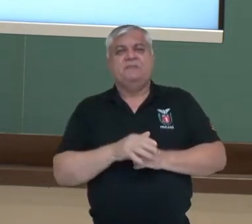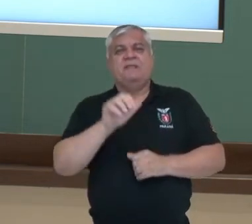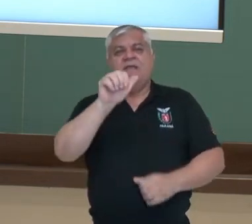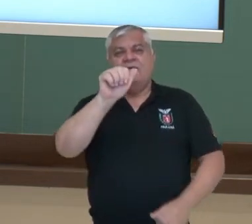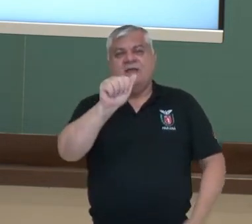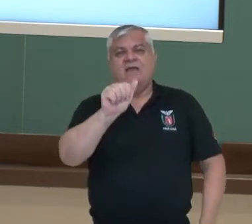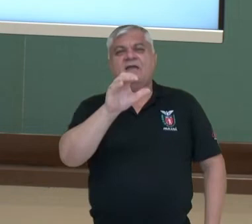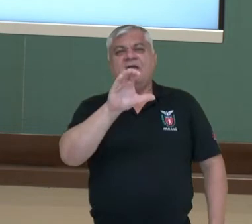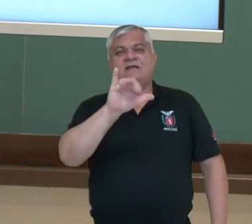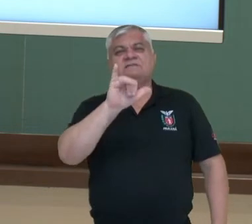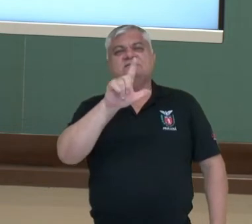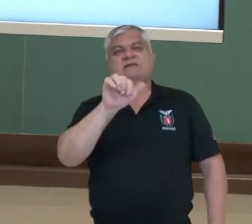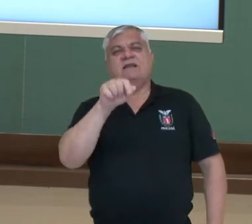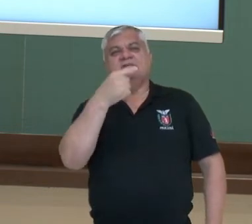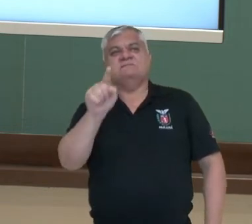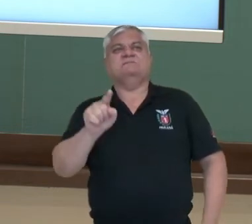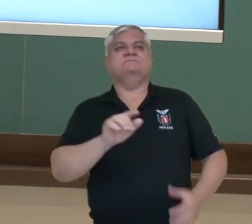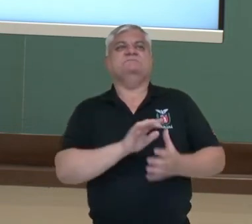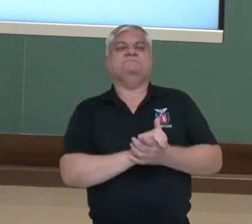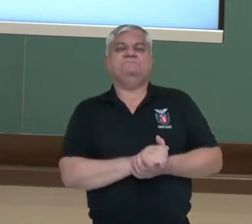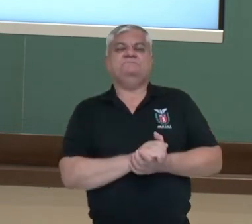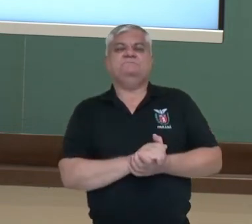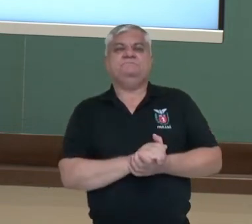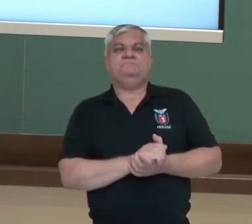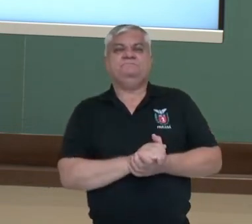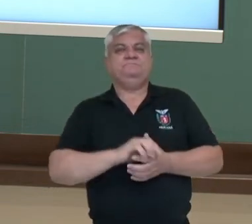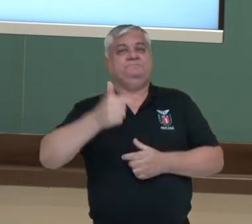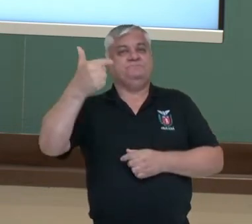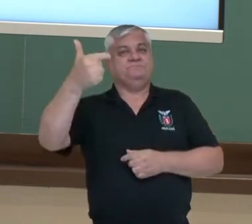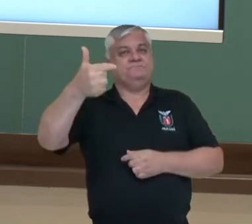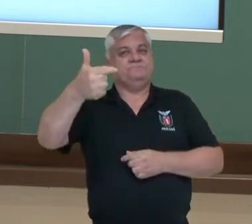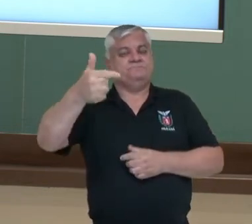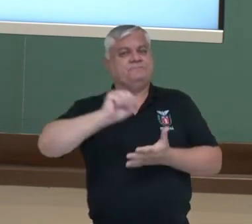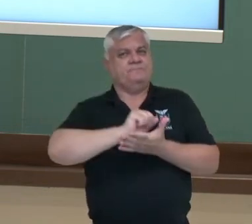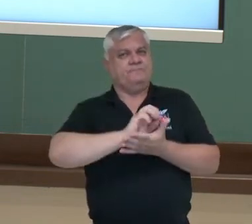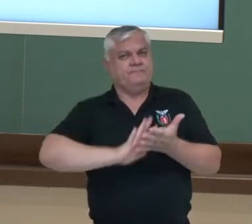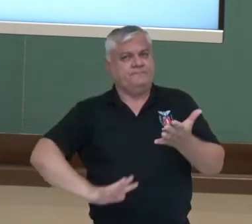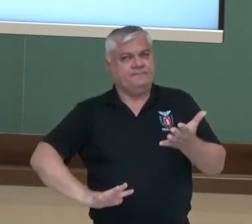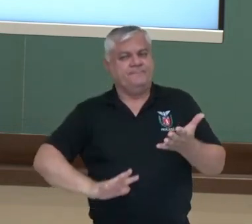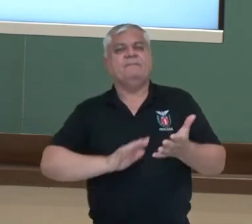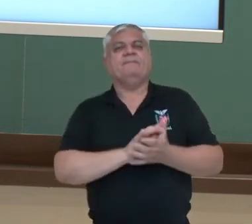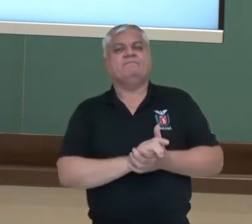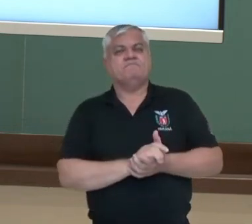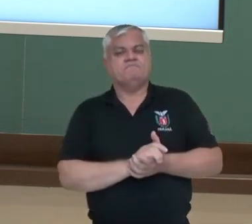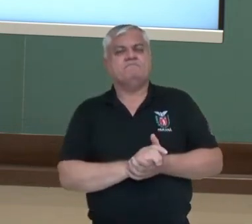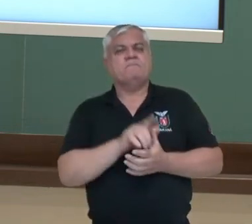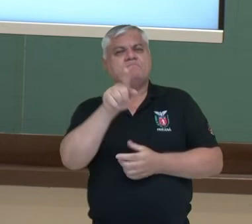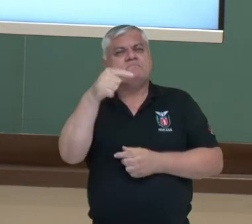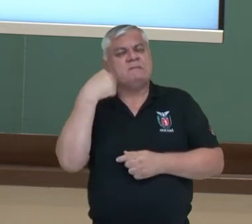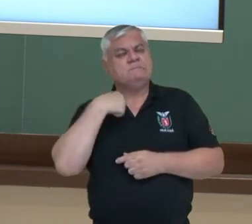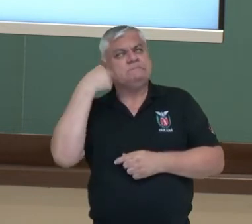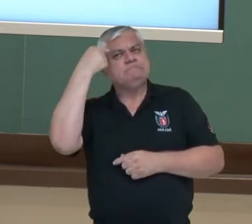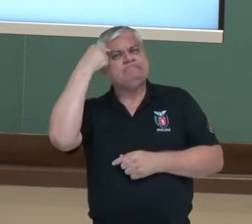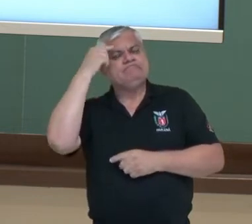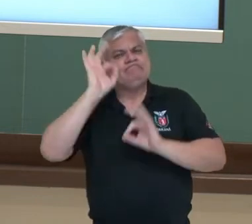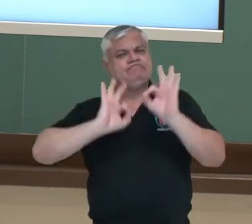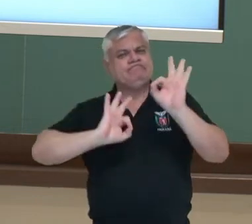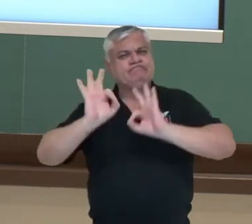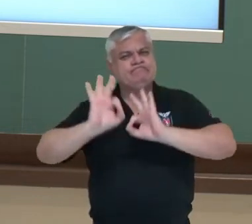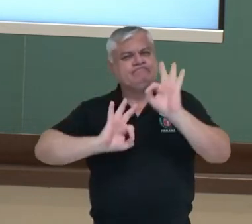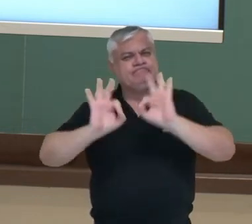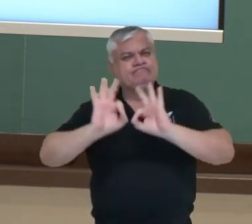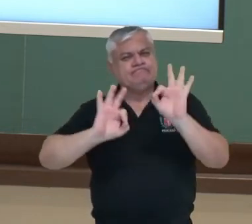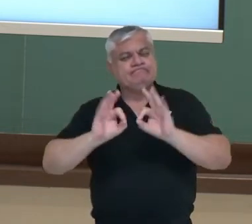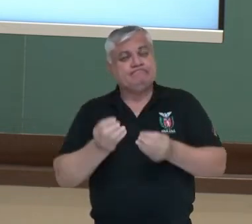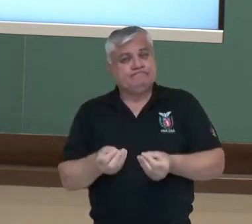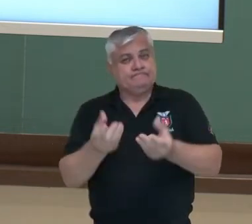de Friedel-Crafts. Muito bem, aqui nós temos mais uma atividade pensada